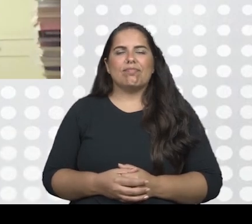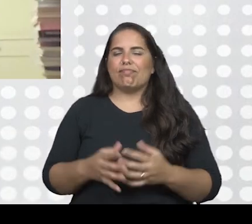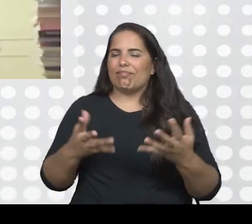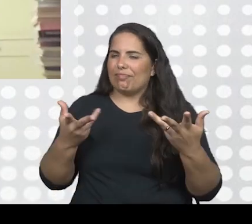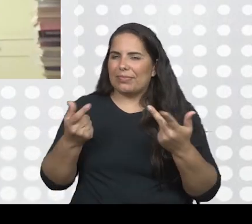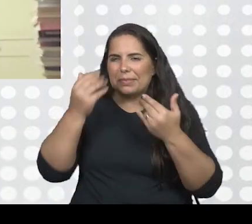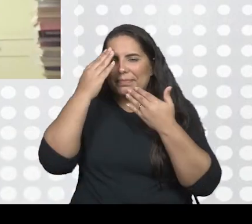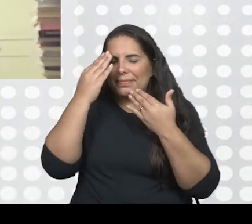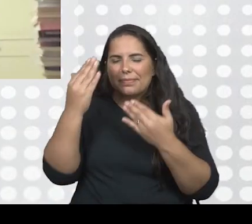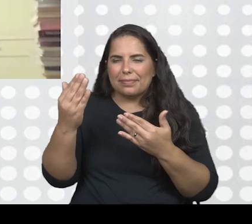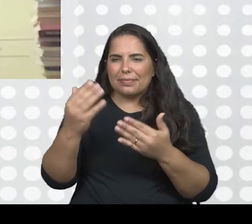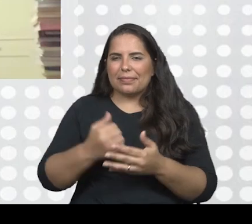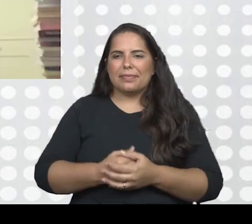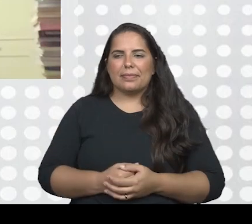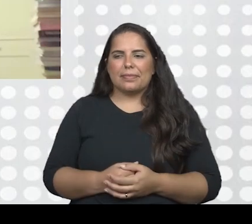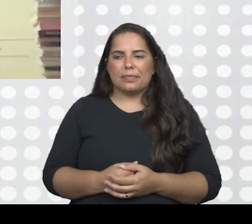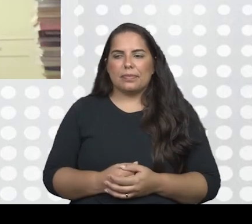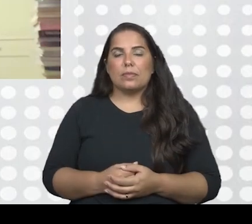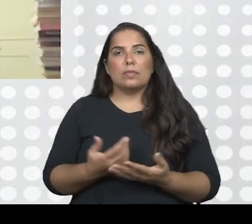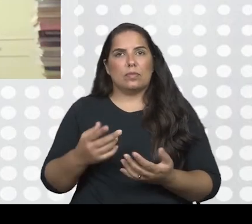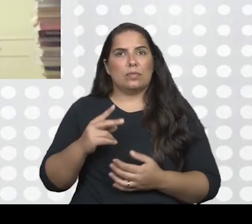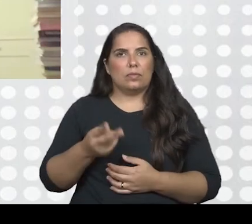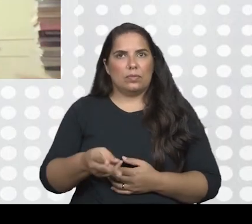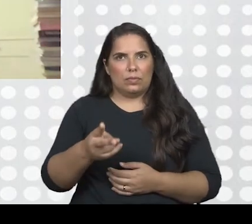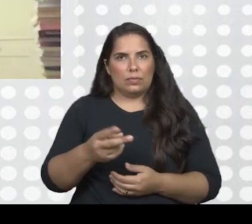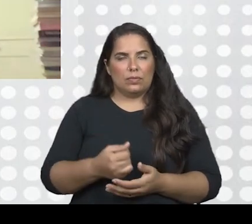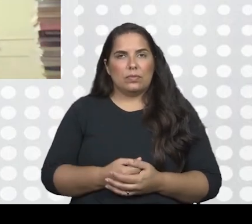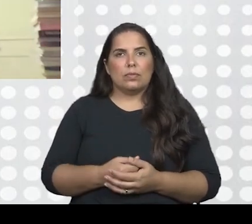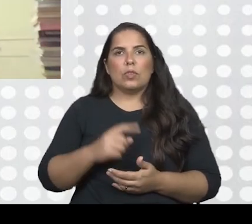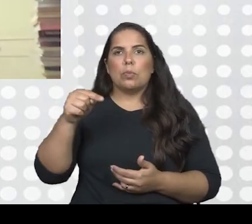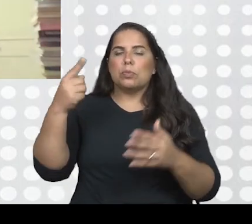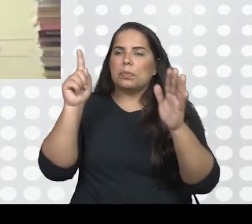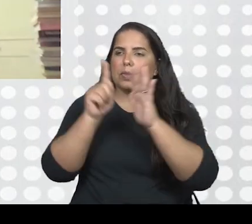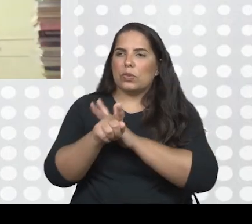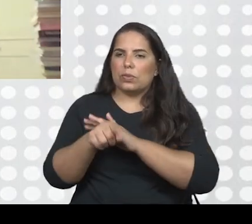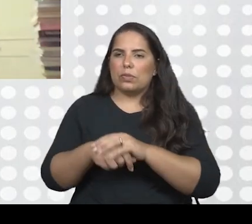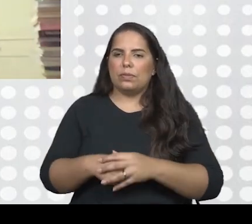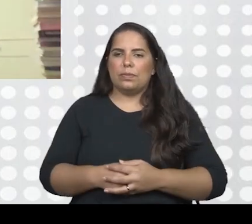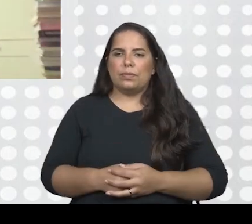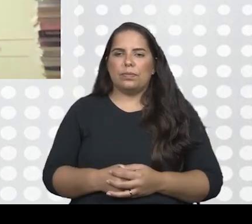Maravilha, obrigada. Dando então sequência, a próxima pergunta